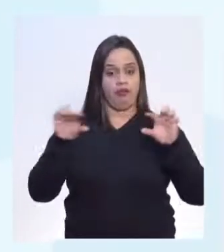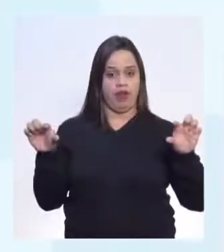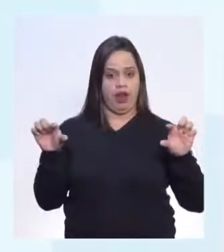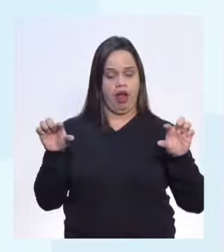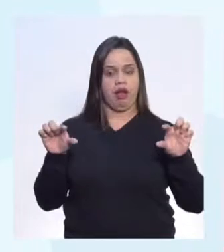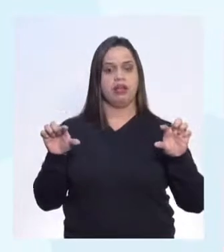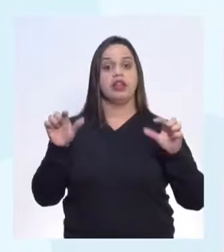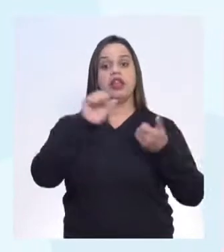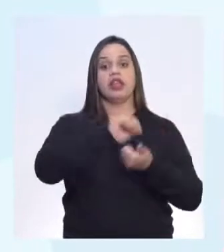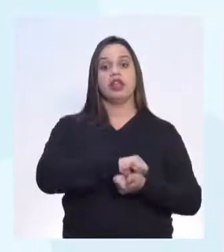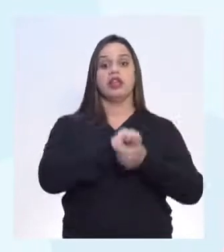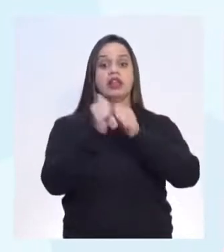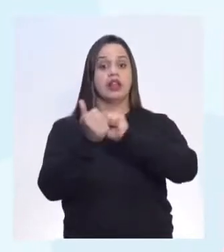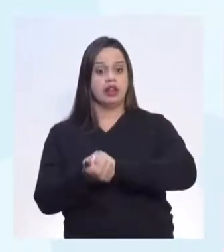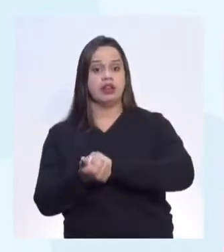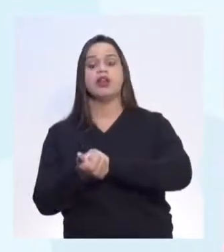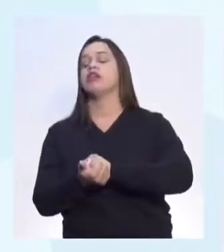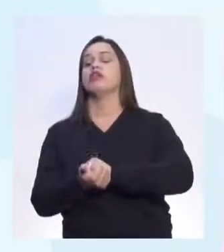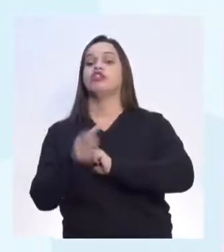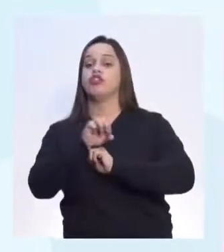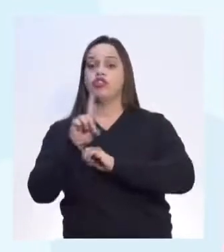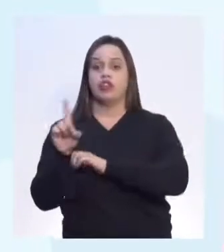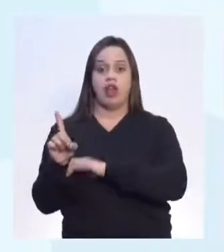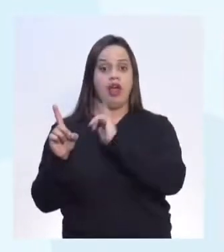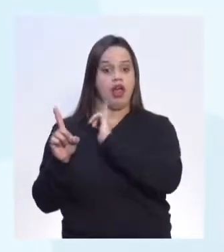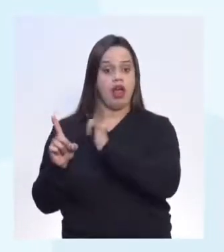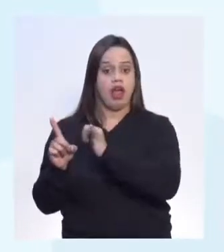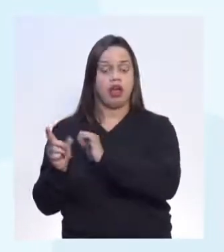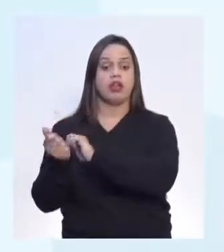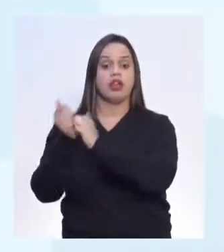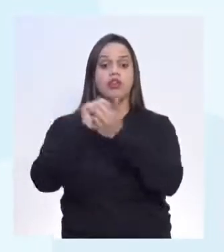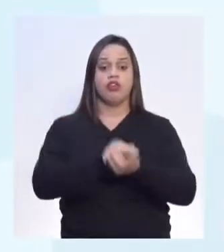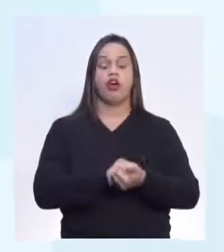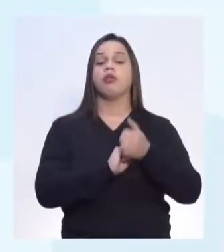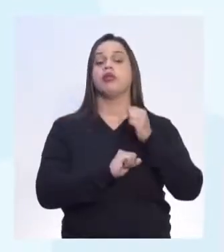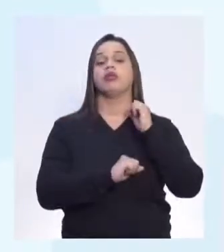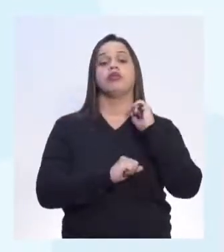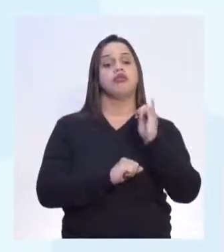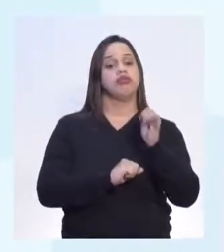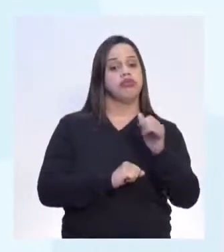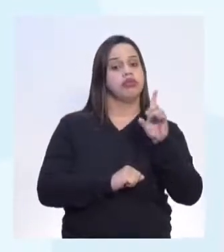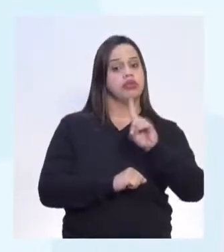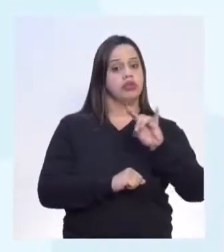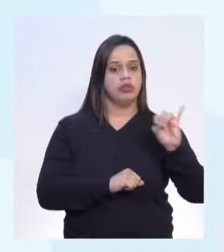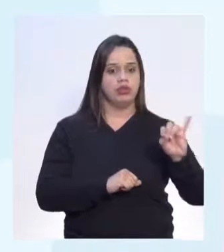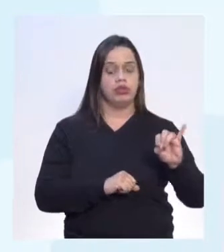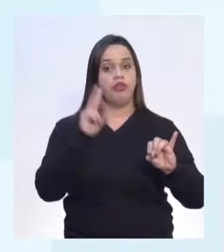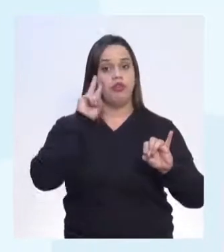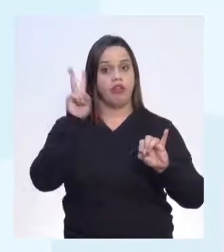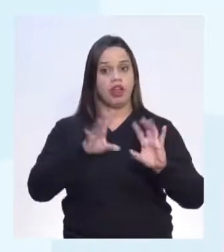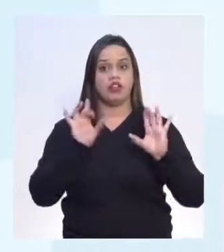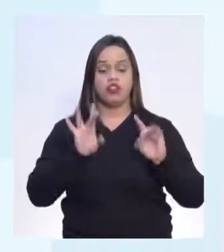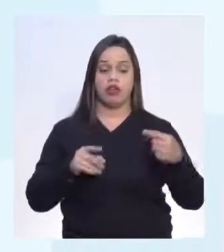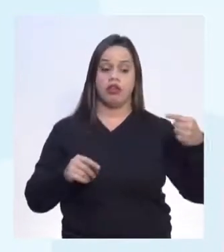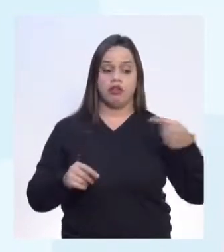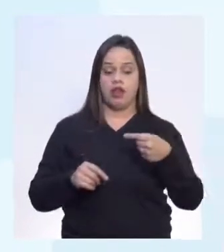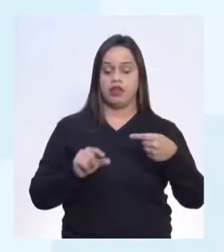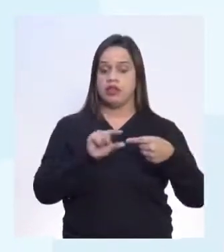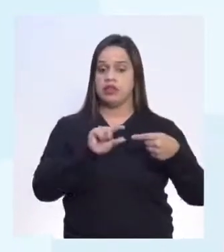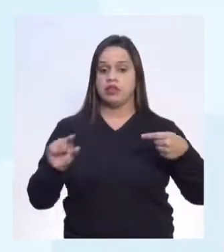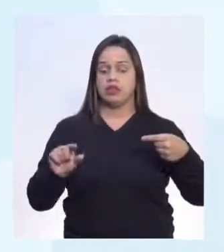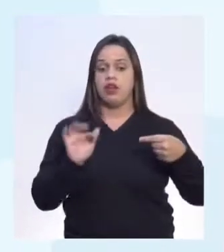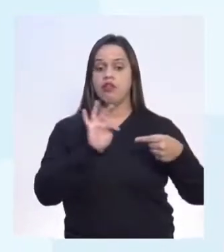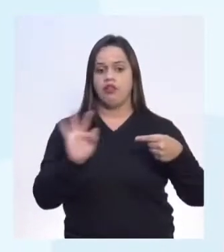seguir e transforme o discurso direto em discurso indireto. Aí a gente tem só a travessão e a fala.